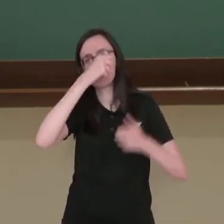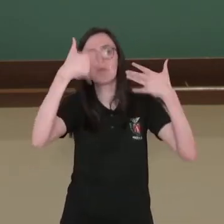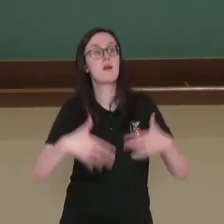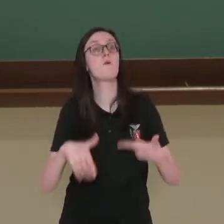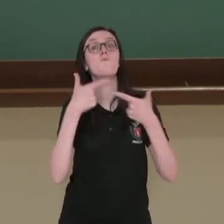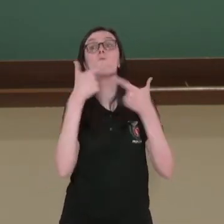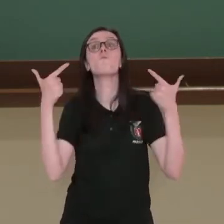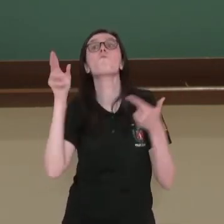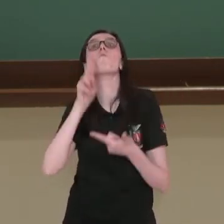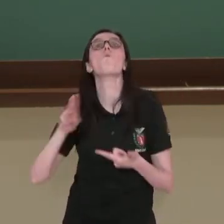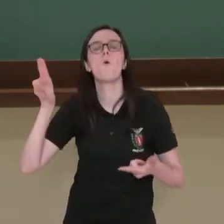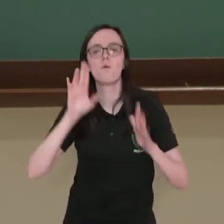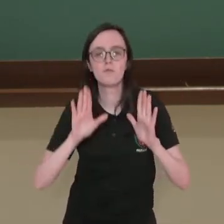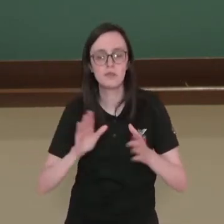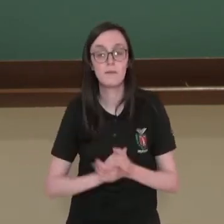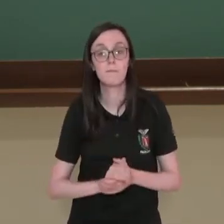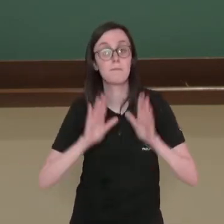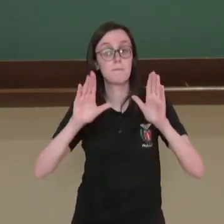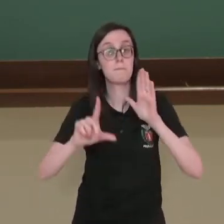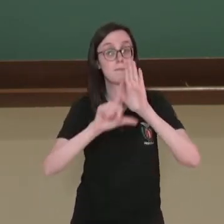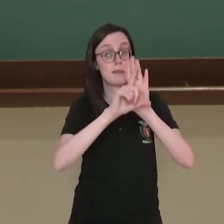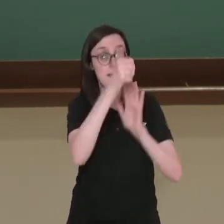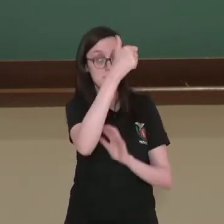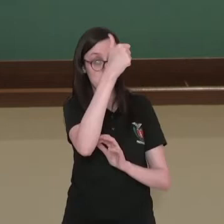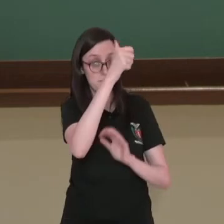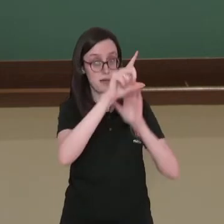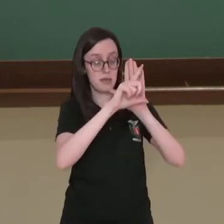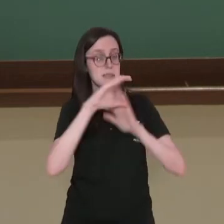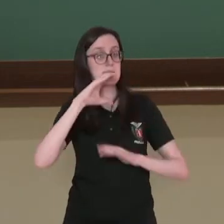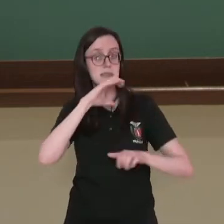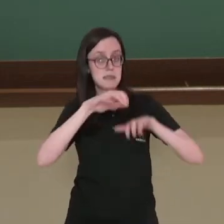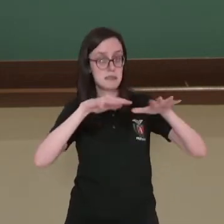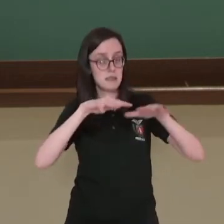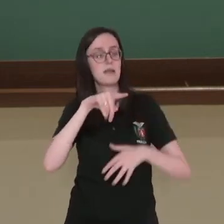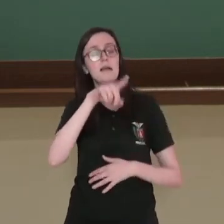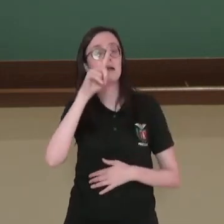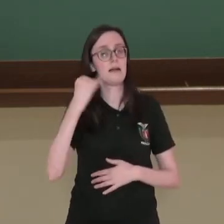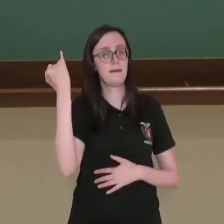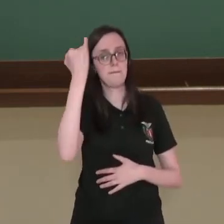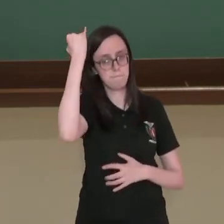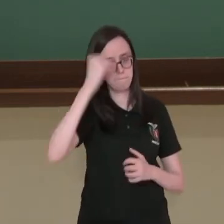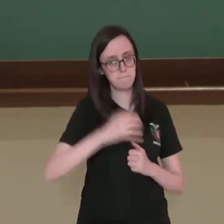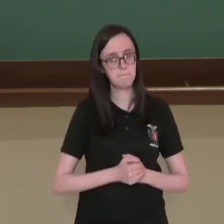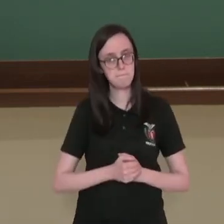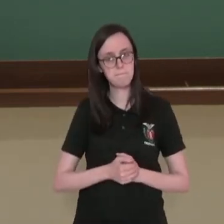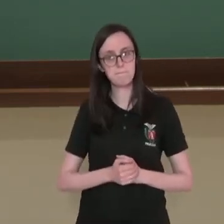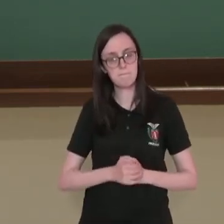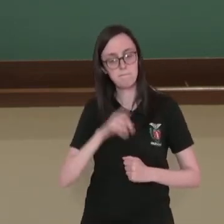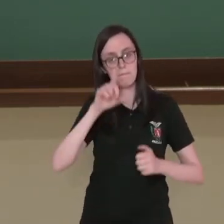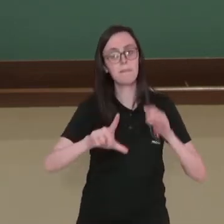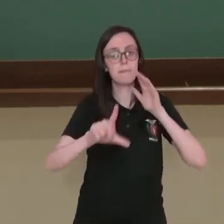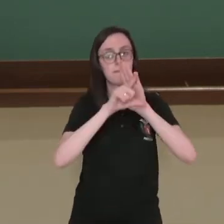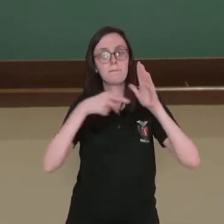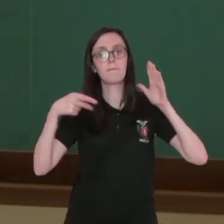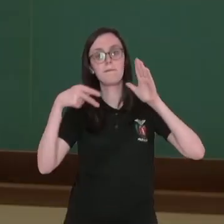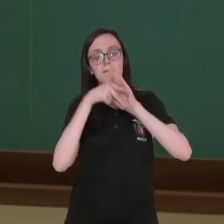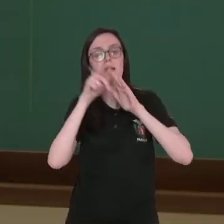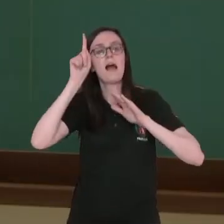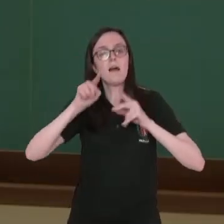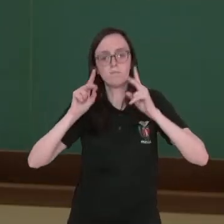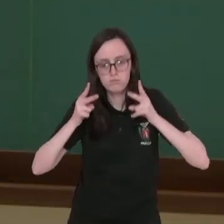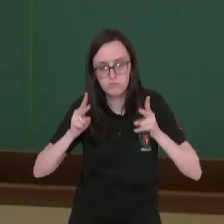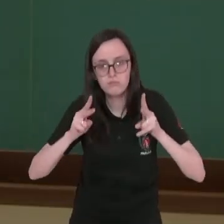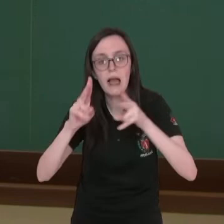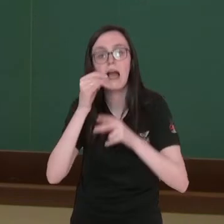muita aplicabilidade. Agora, a primeira lei da termodinâmica, pessoal, ela é bem importante. Ela é uma lei de conservação